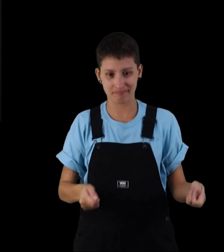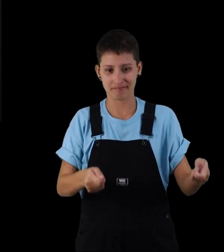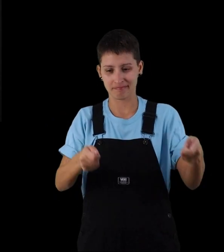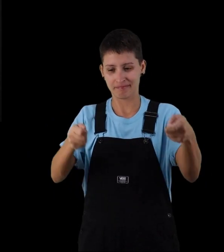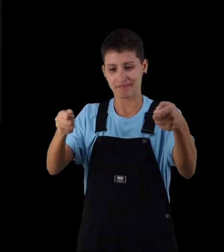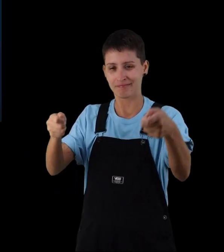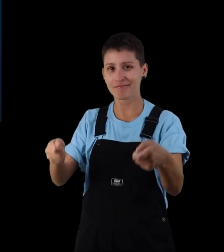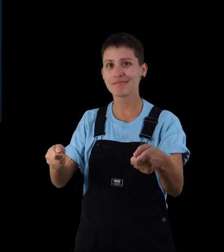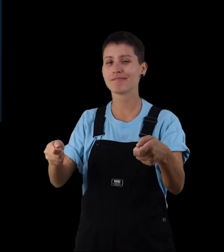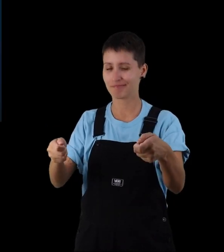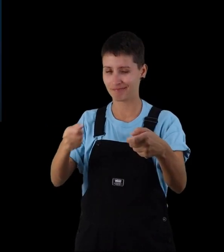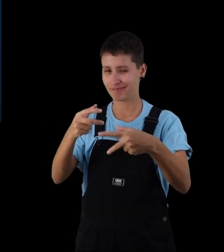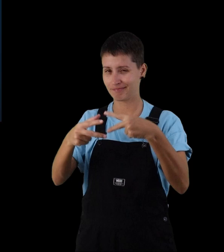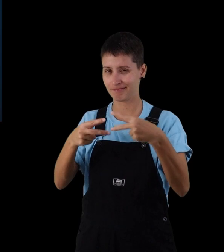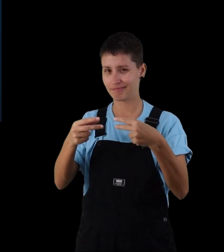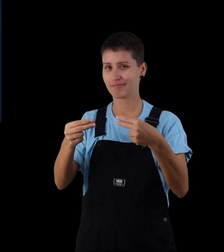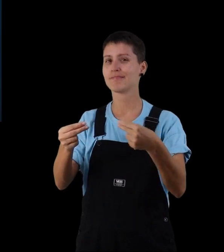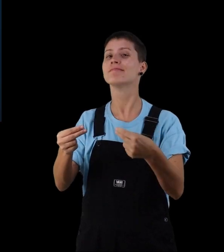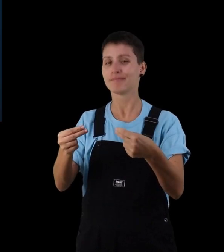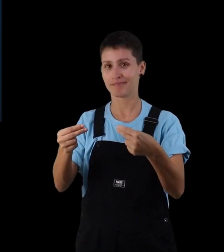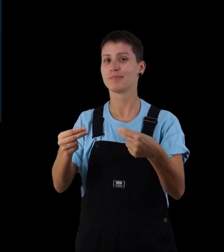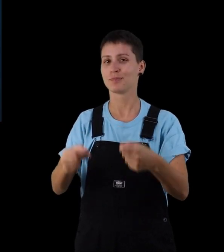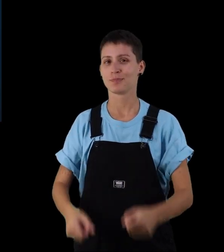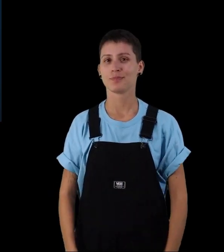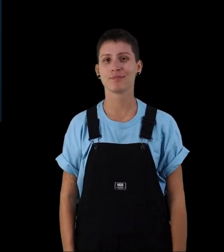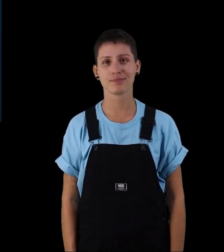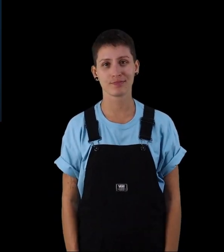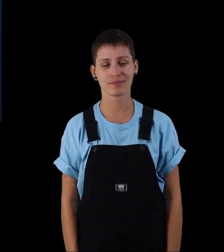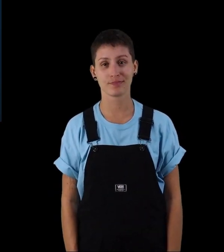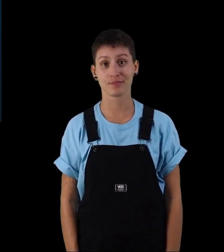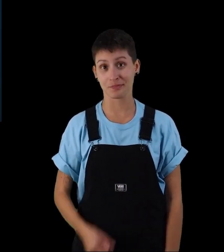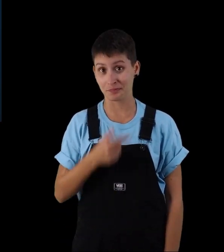uma caixa. Baquetas tocam uma caixa.